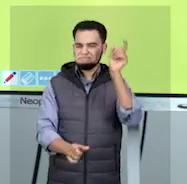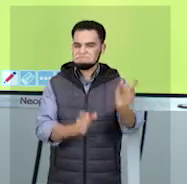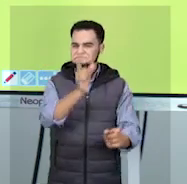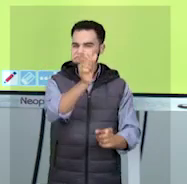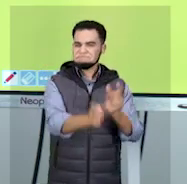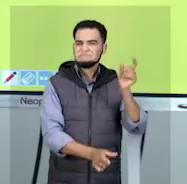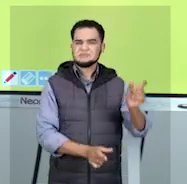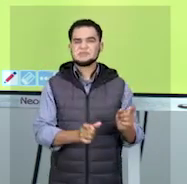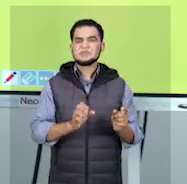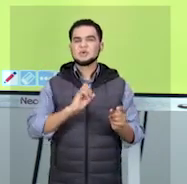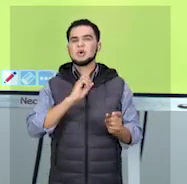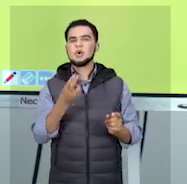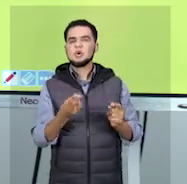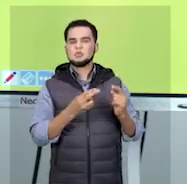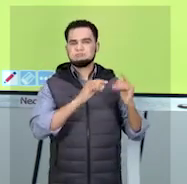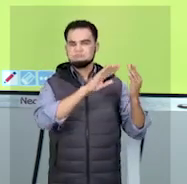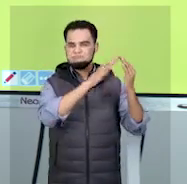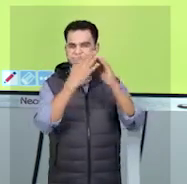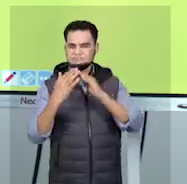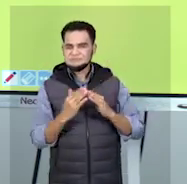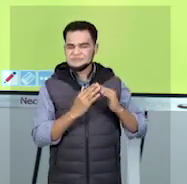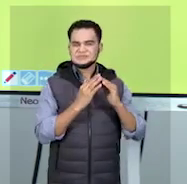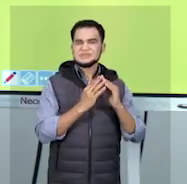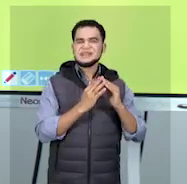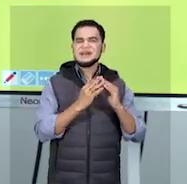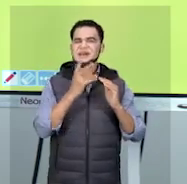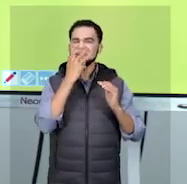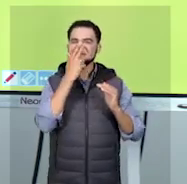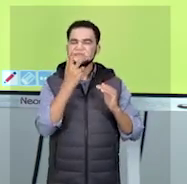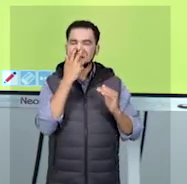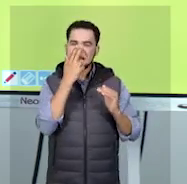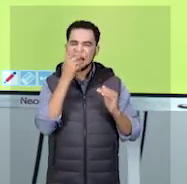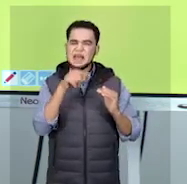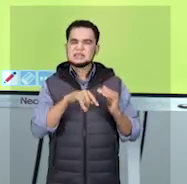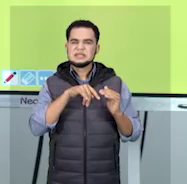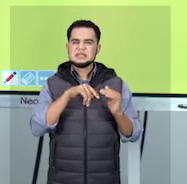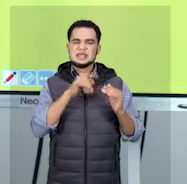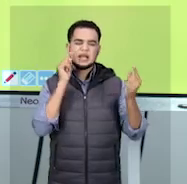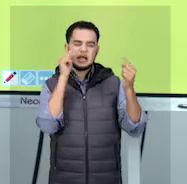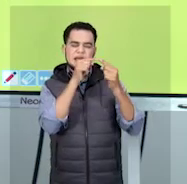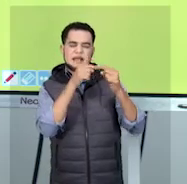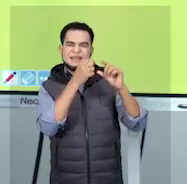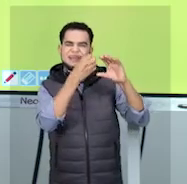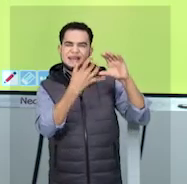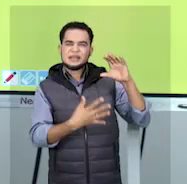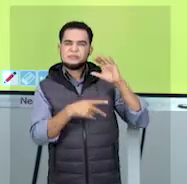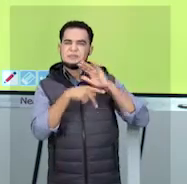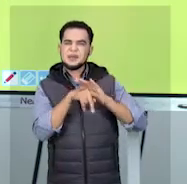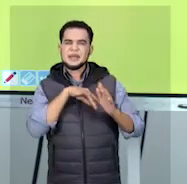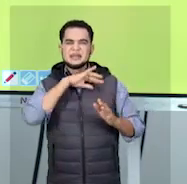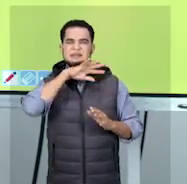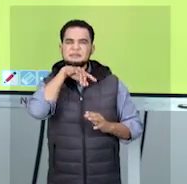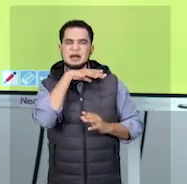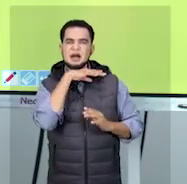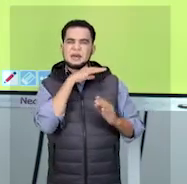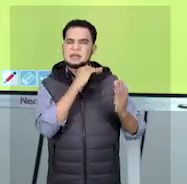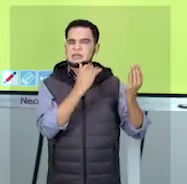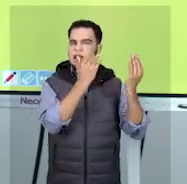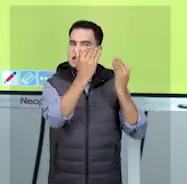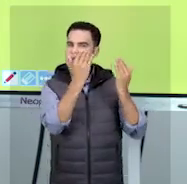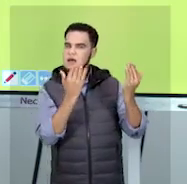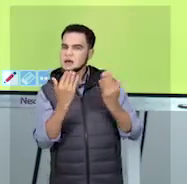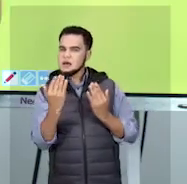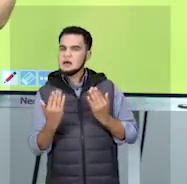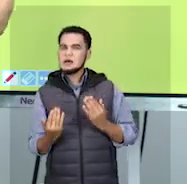Curtiço como se fossem animais com características que são pertinentes aos animais. E isso tudo por causa da